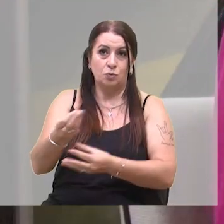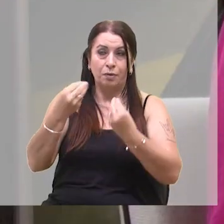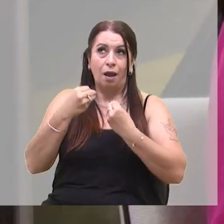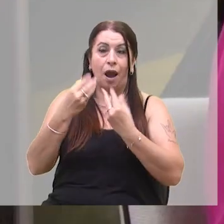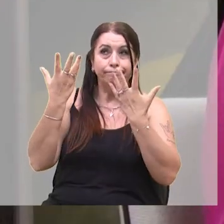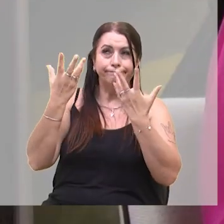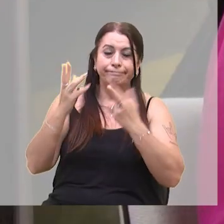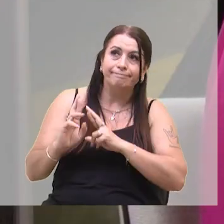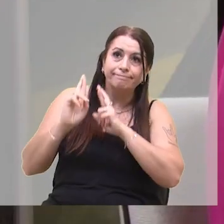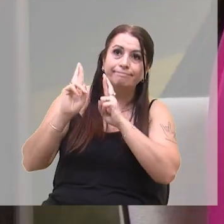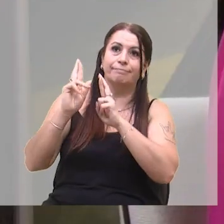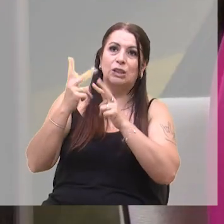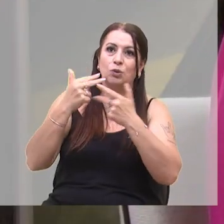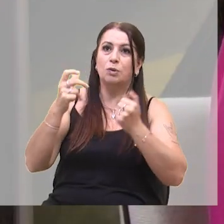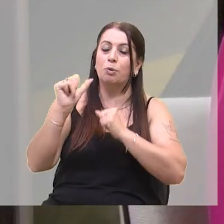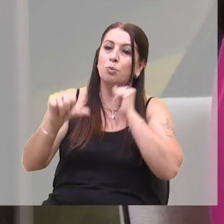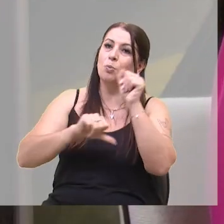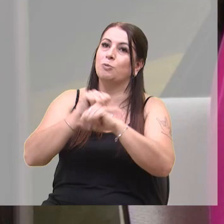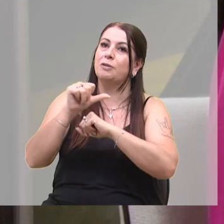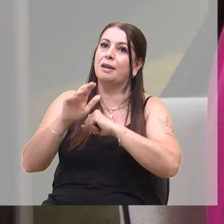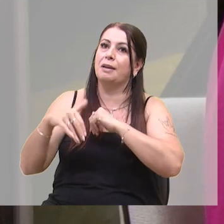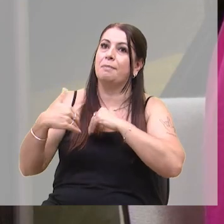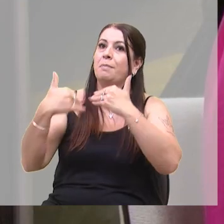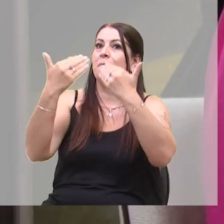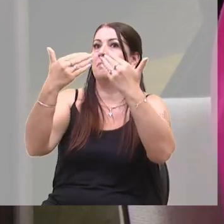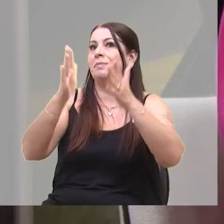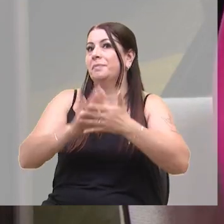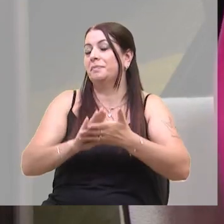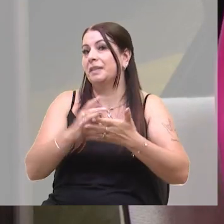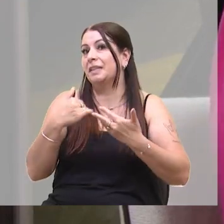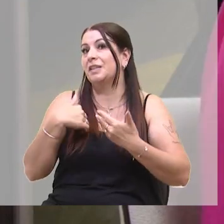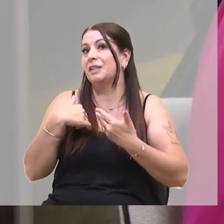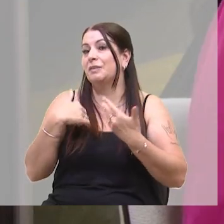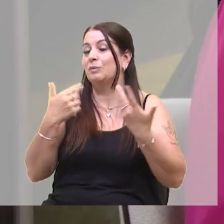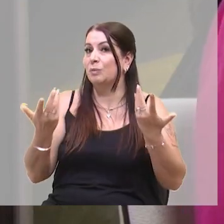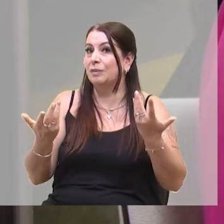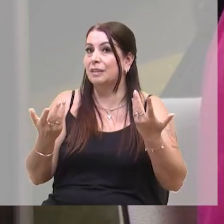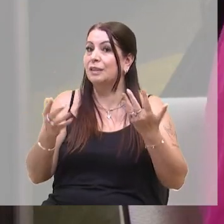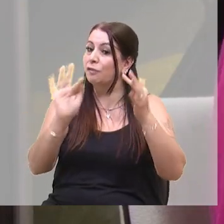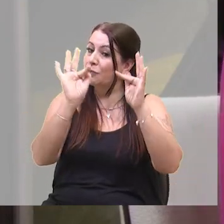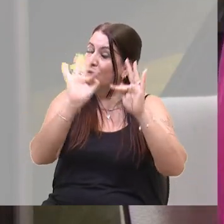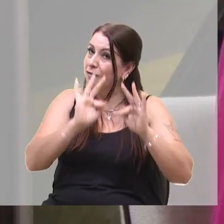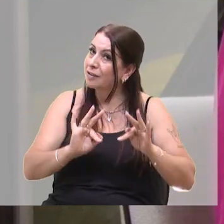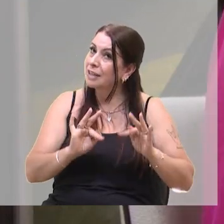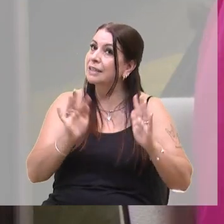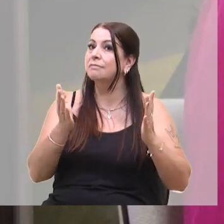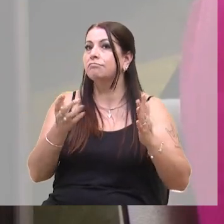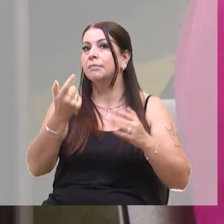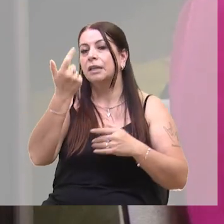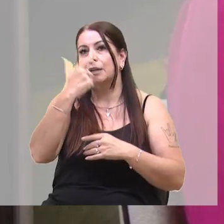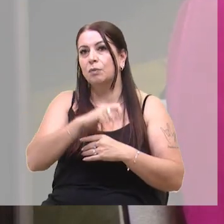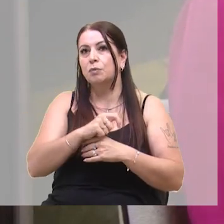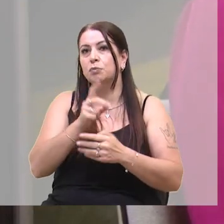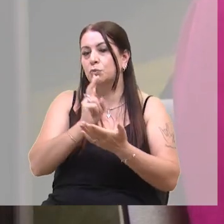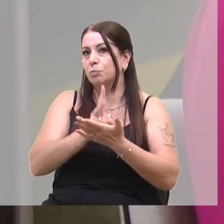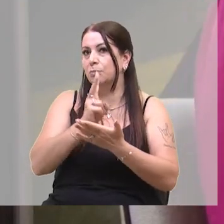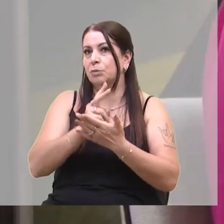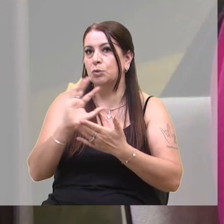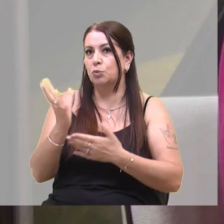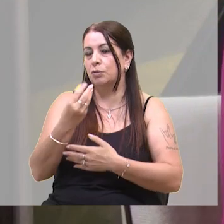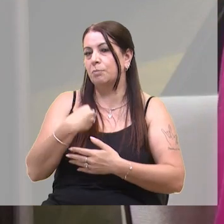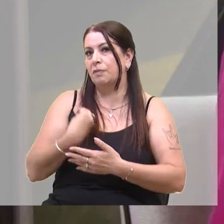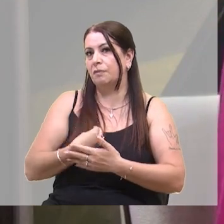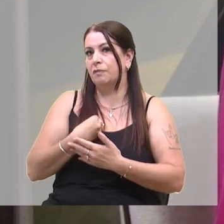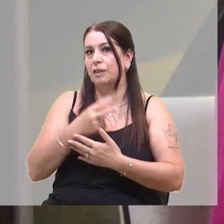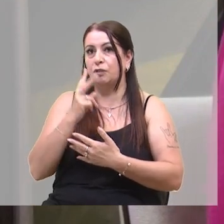4 anos, nós temos 2 mulheres presidentes, nos dá esperança de que as coisas podem mudar cada vez mais daqui para frente. Então, eu